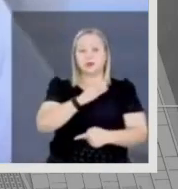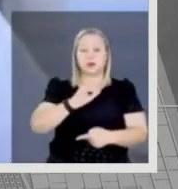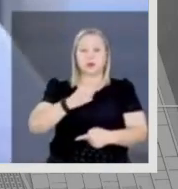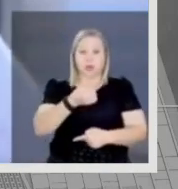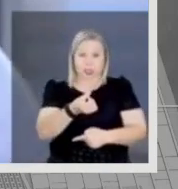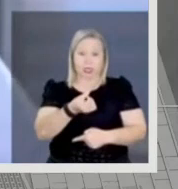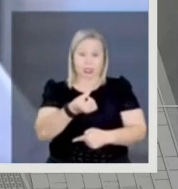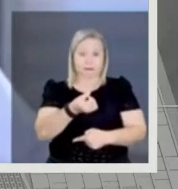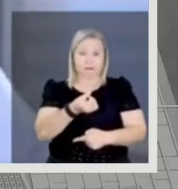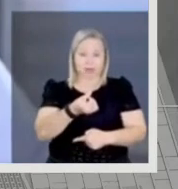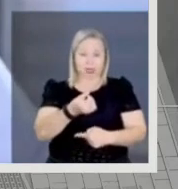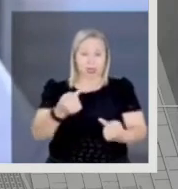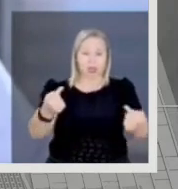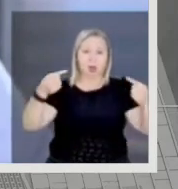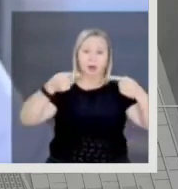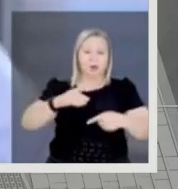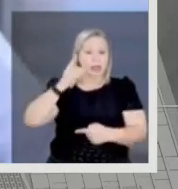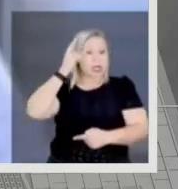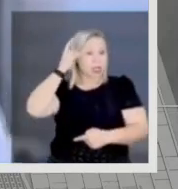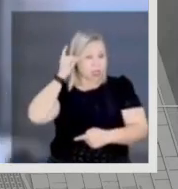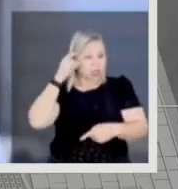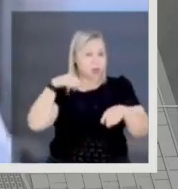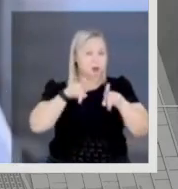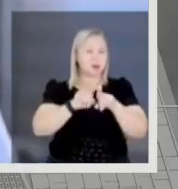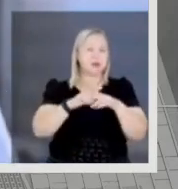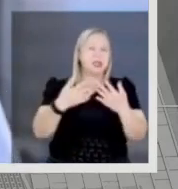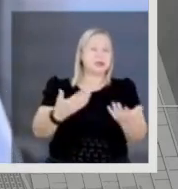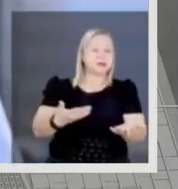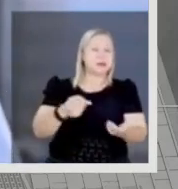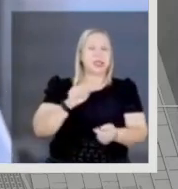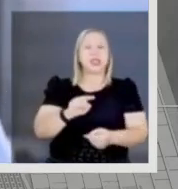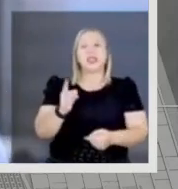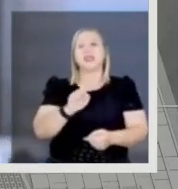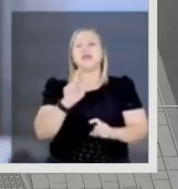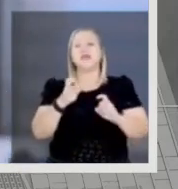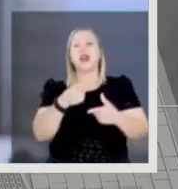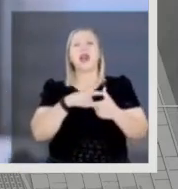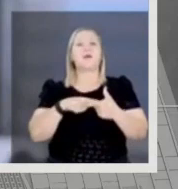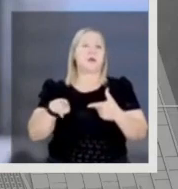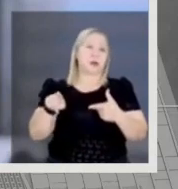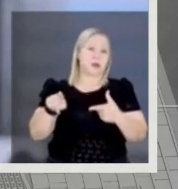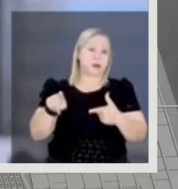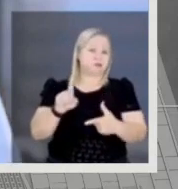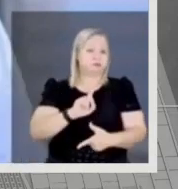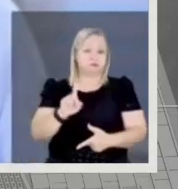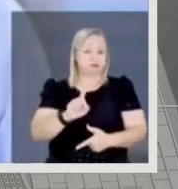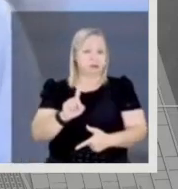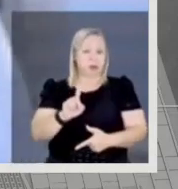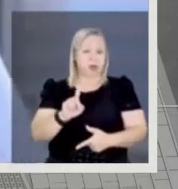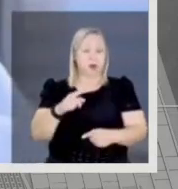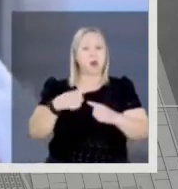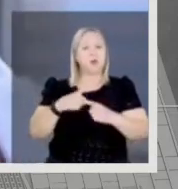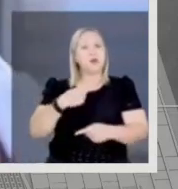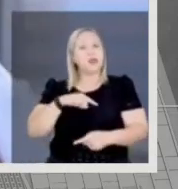corrupção, através da divisão do poder e do dinheiro público entre caciques, entre partidos, entre